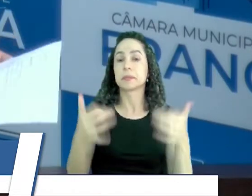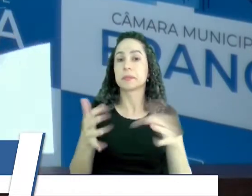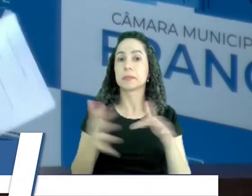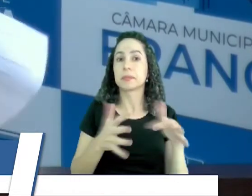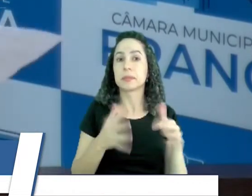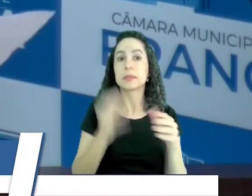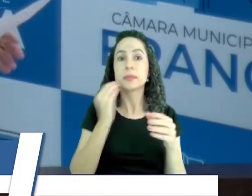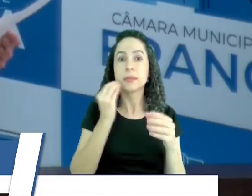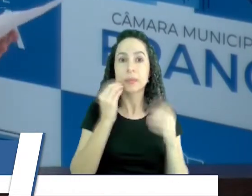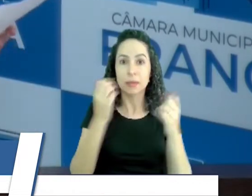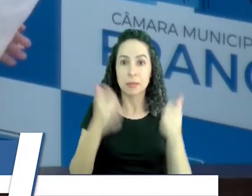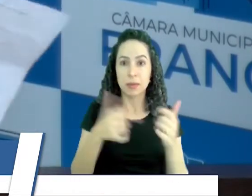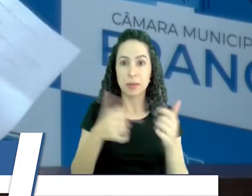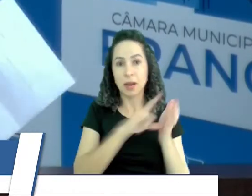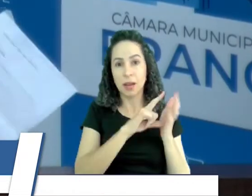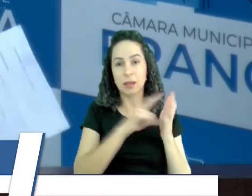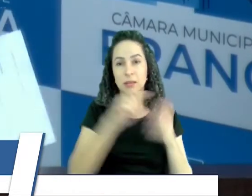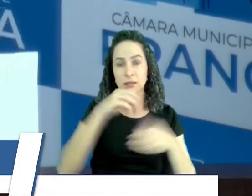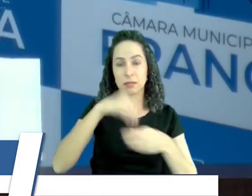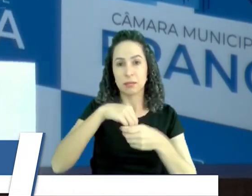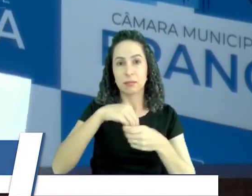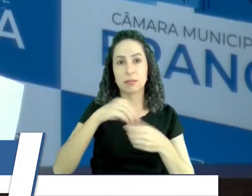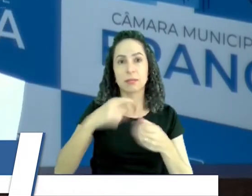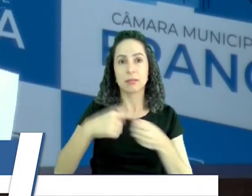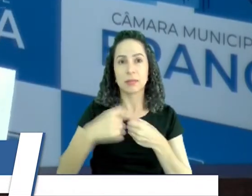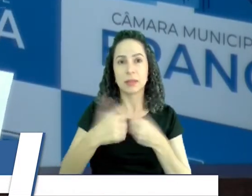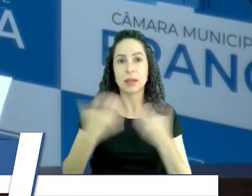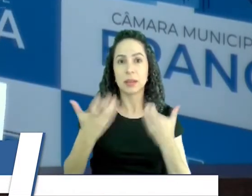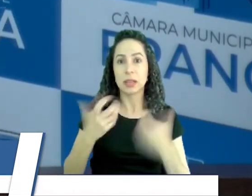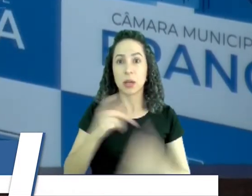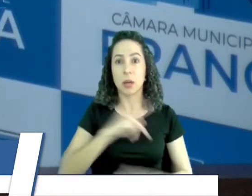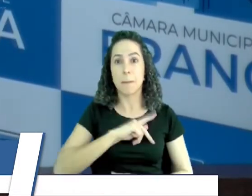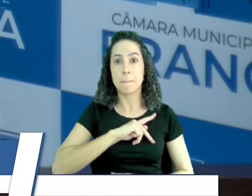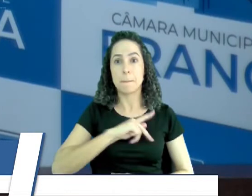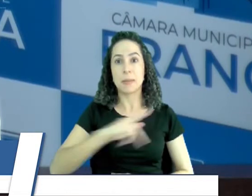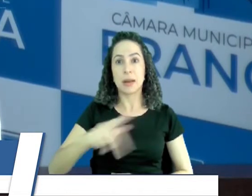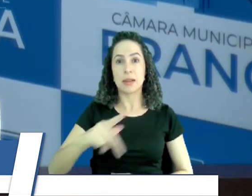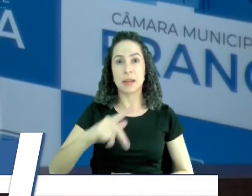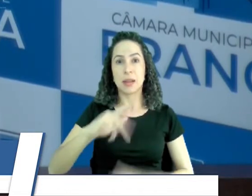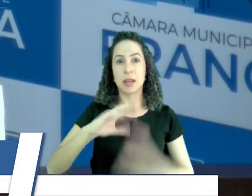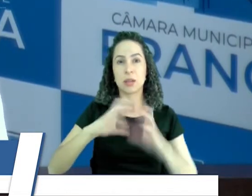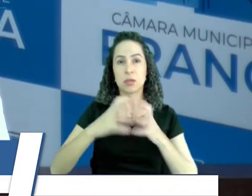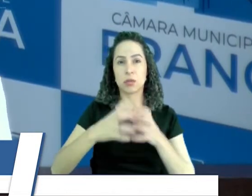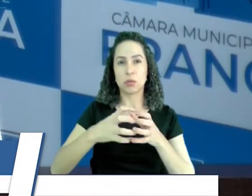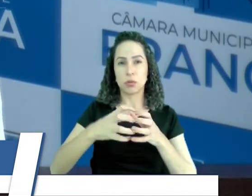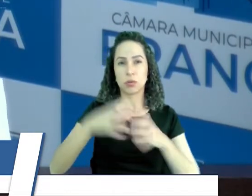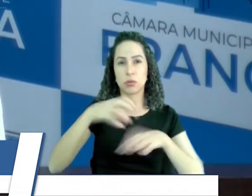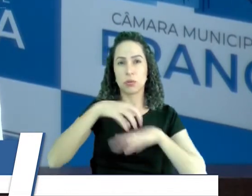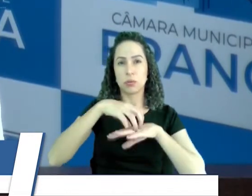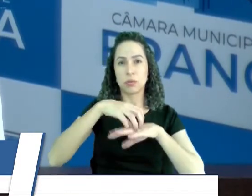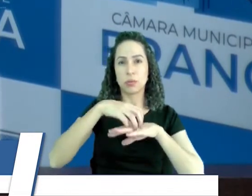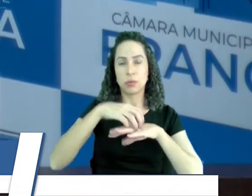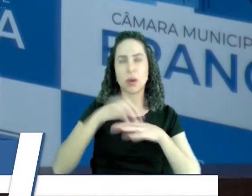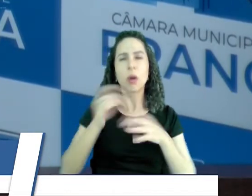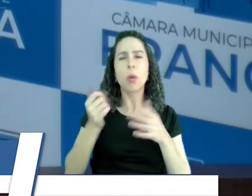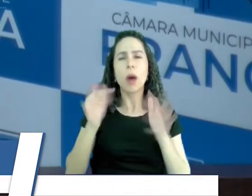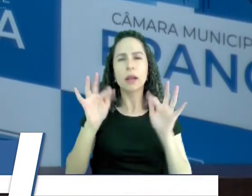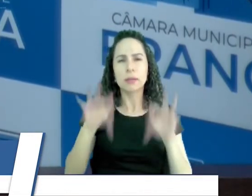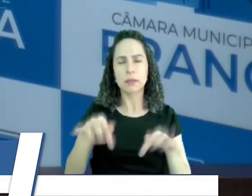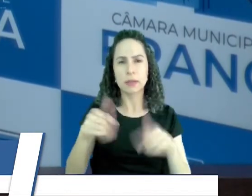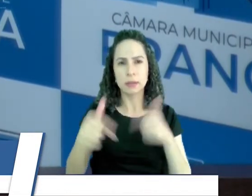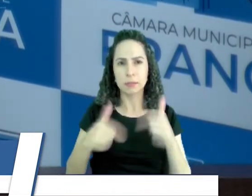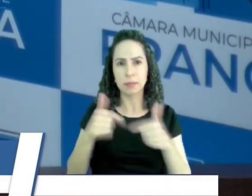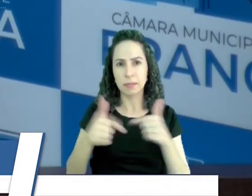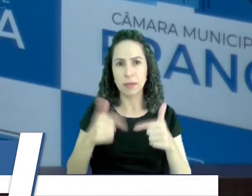pouquinho do que a gente tem na cidade. Agora eu gostaria, como presidente do Conselho Municipal de Turismo, em final de exercício, nós estamos fazendo